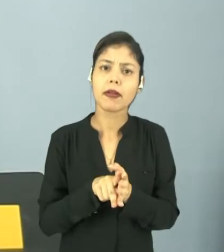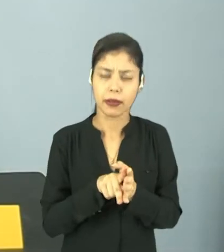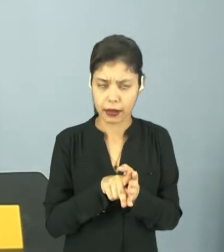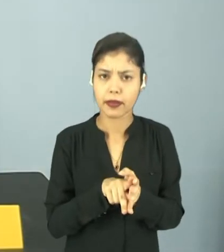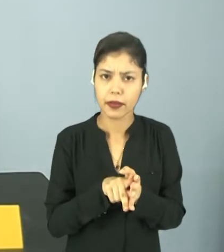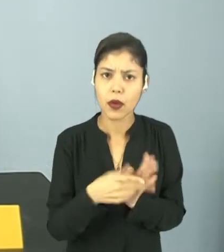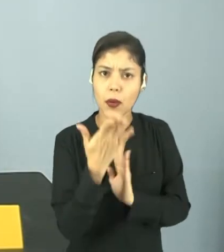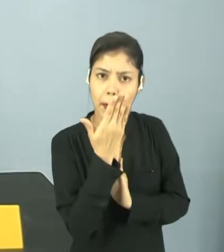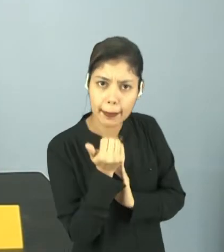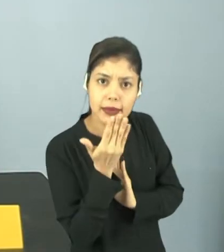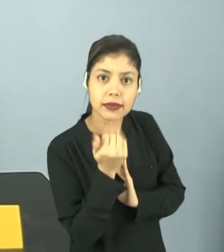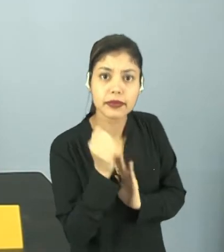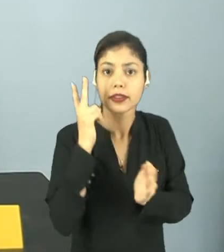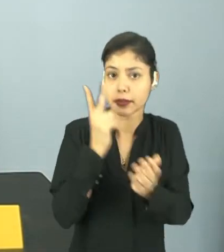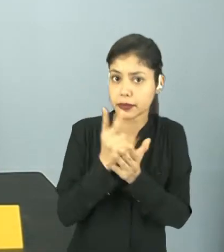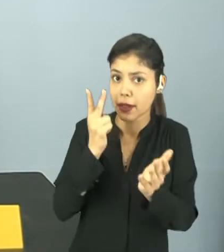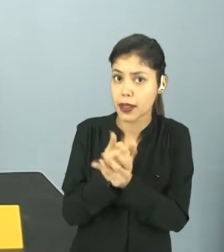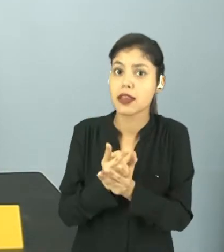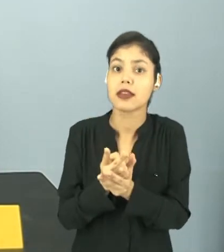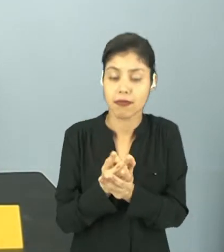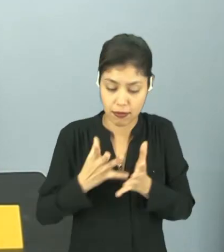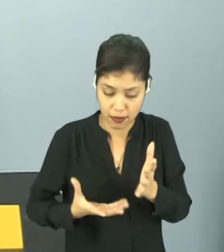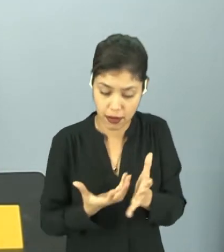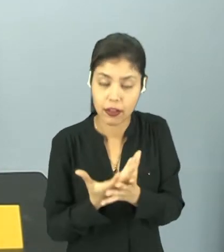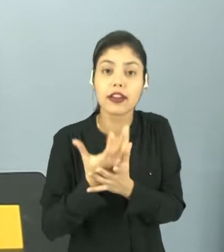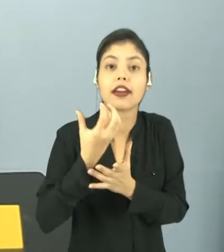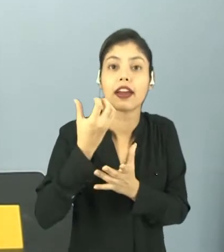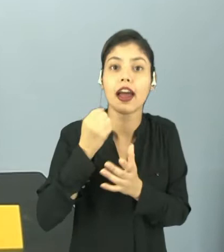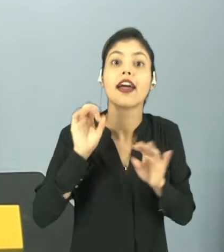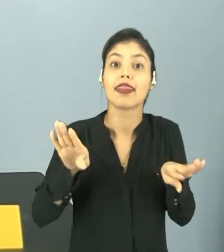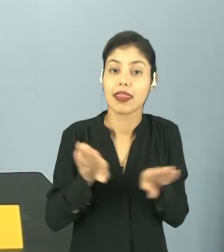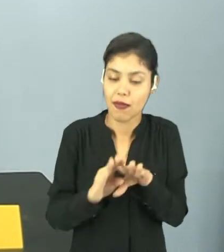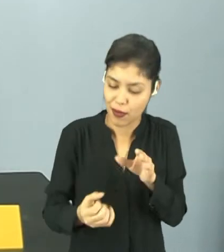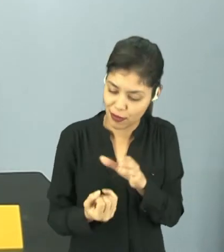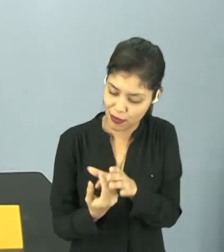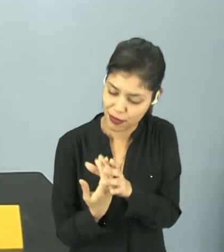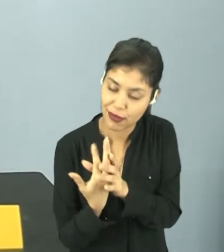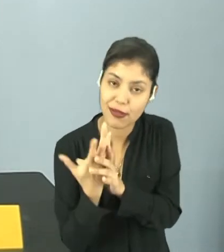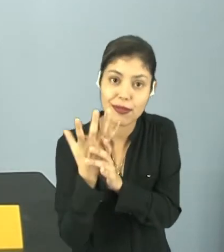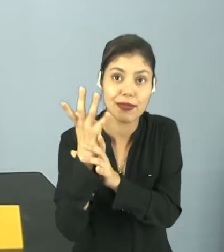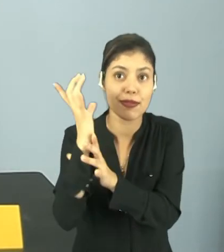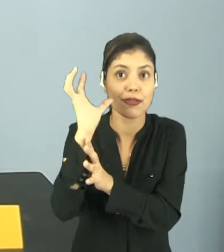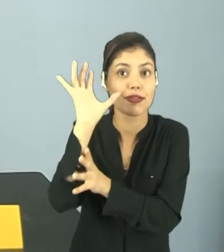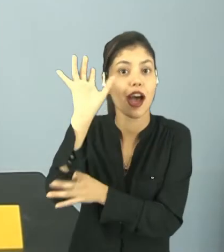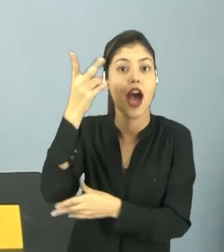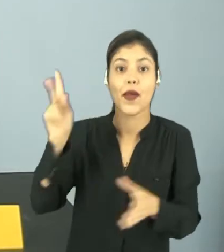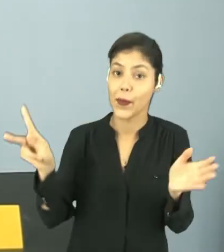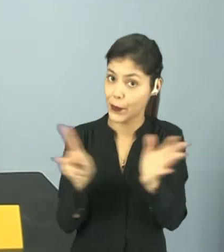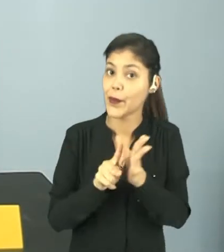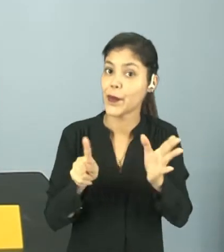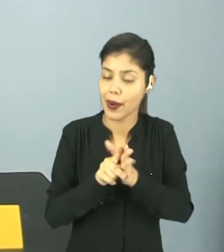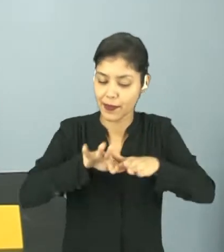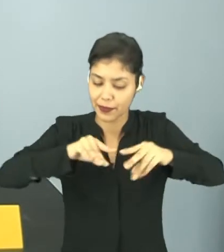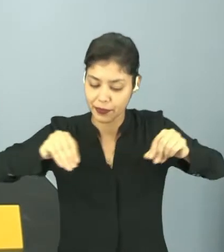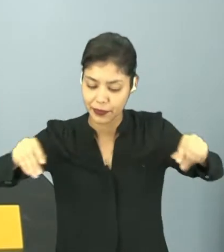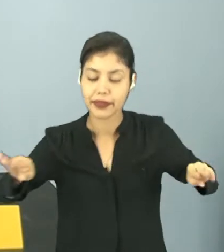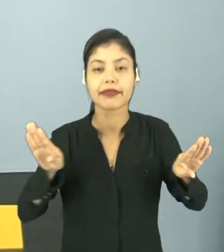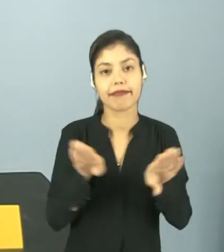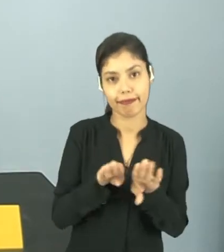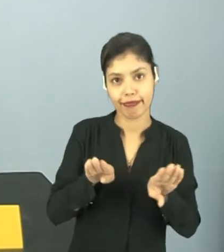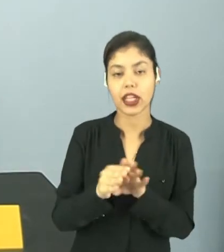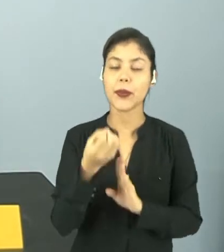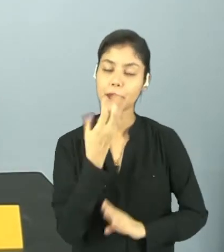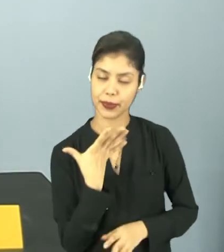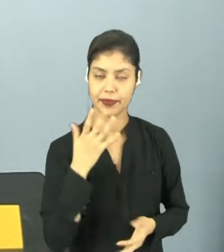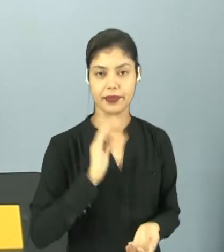estavam se alimentando ou mesmo colhendo, elas estavam germinando ali no próprio solo. Então, eles começaram a perceber que isso era